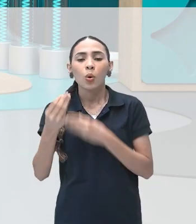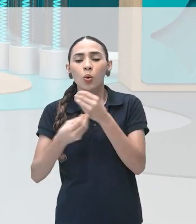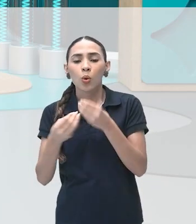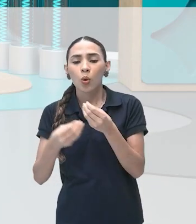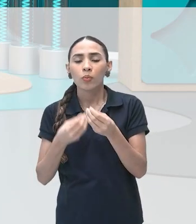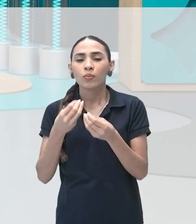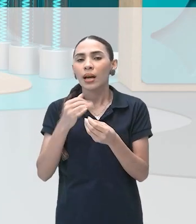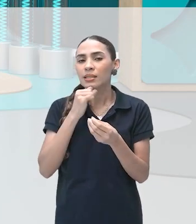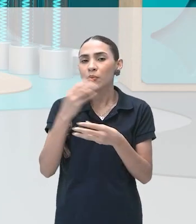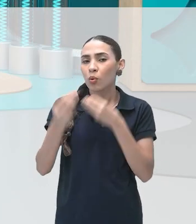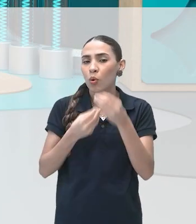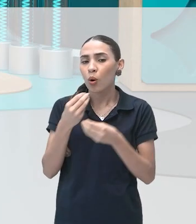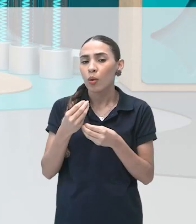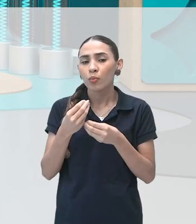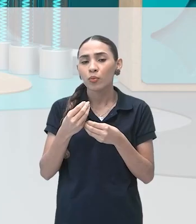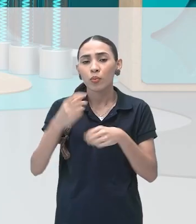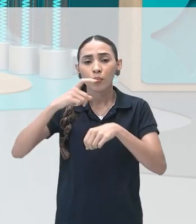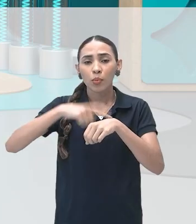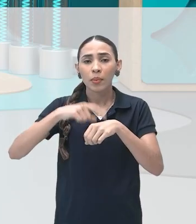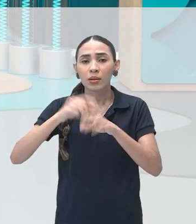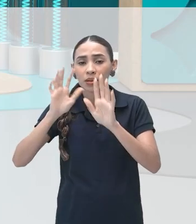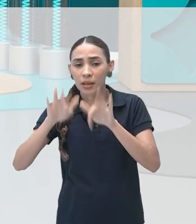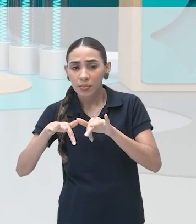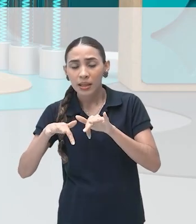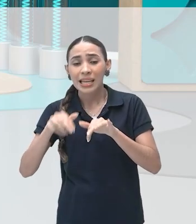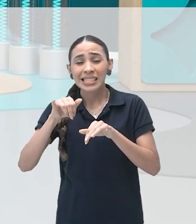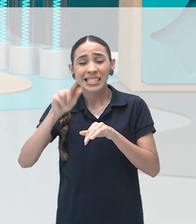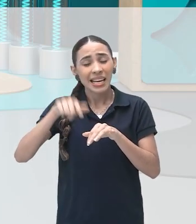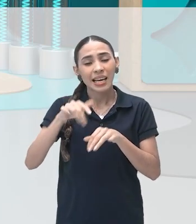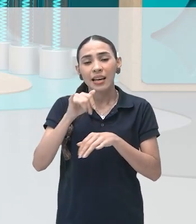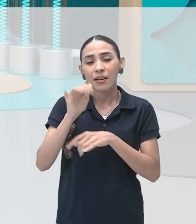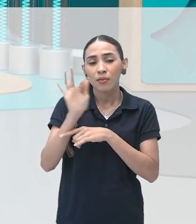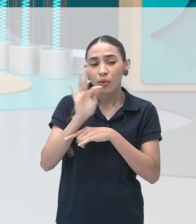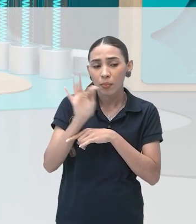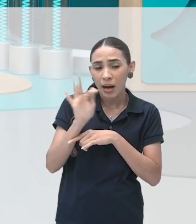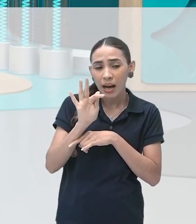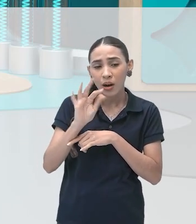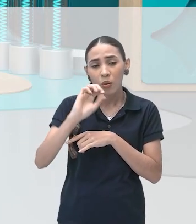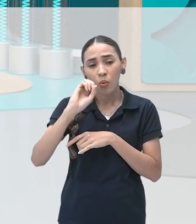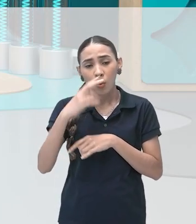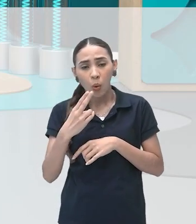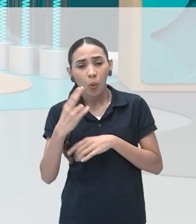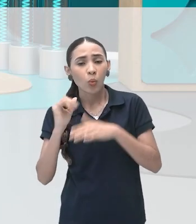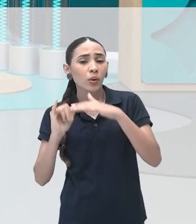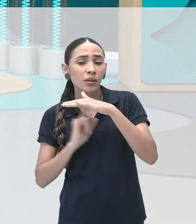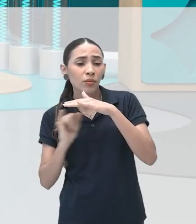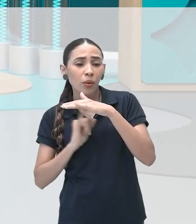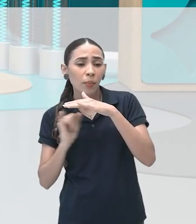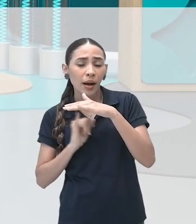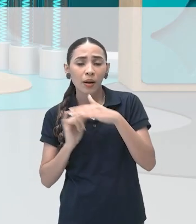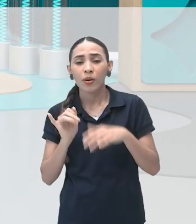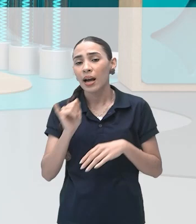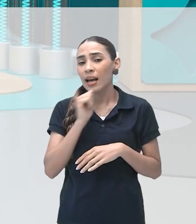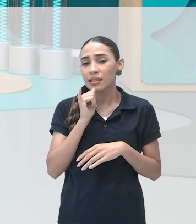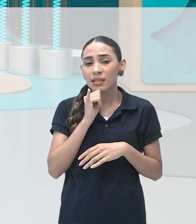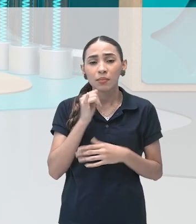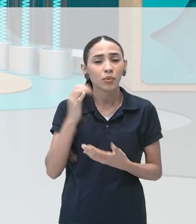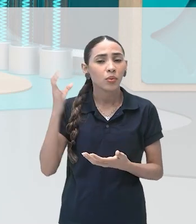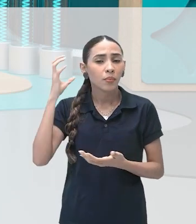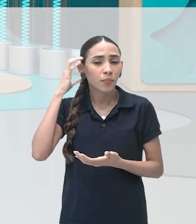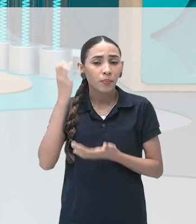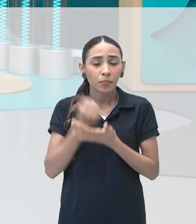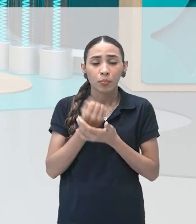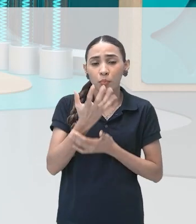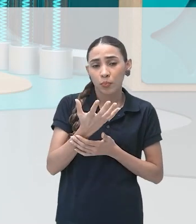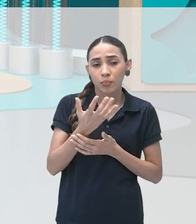deverá dispensar àquela pessoa, se é algo de mais formalidade ou, de repente, alguém mais informal, como é o caso dos podcasts,